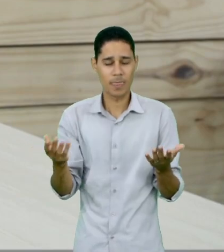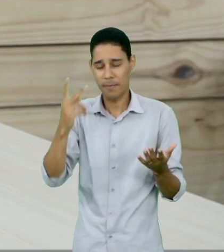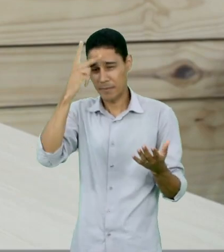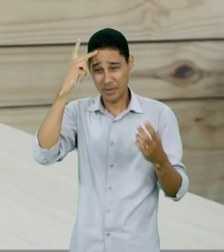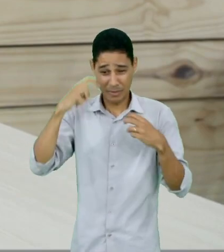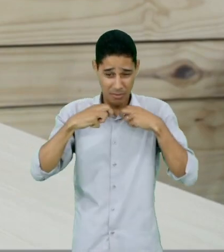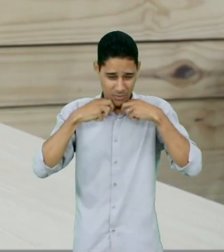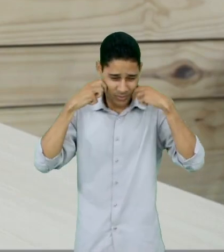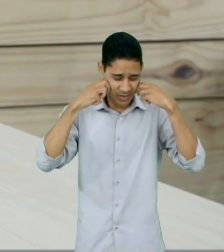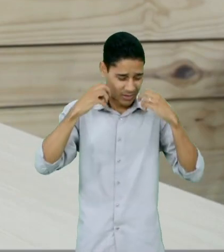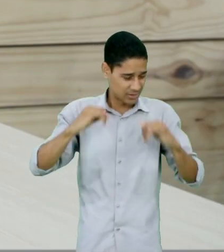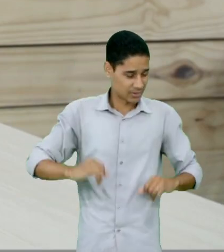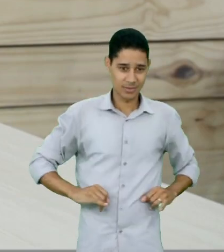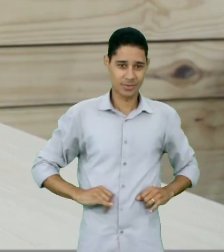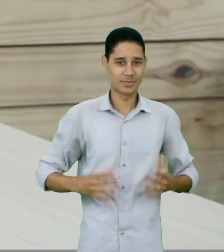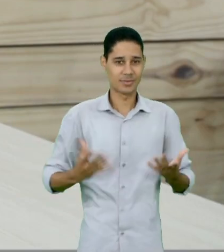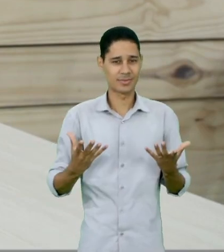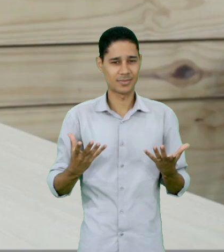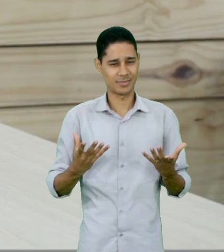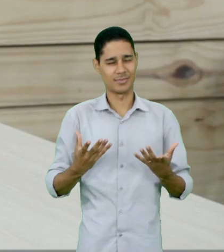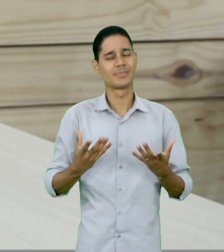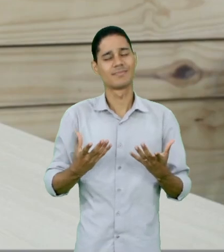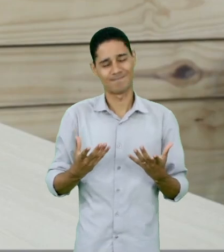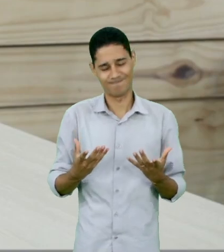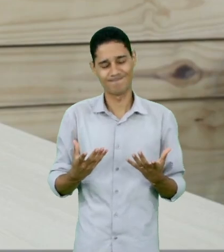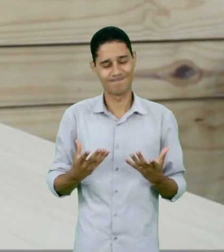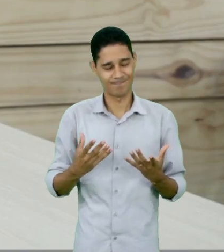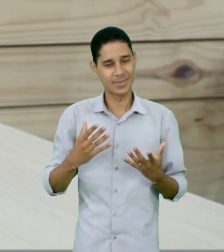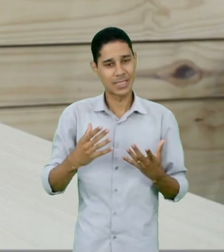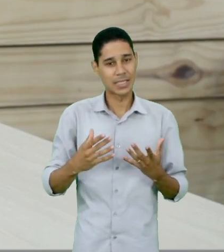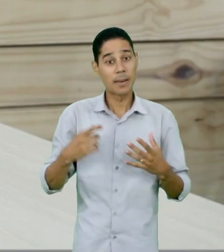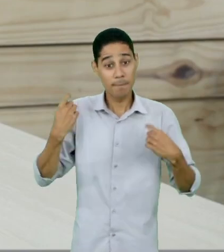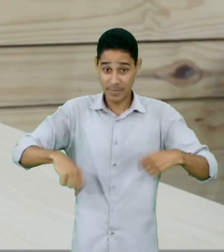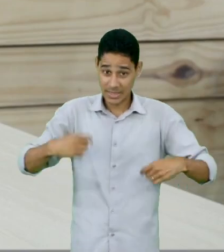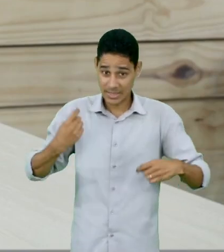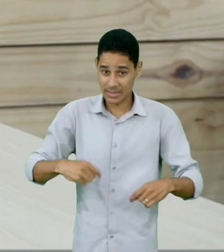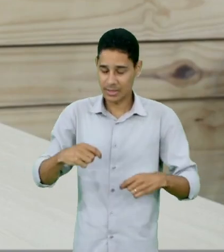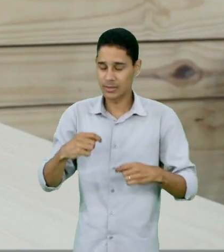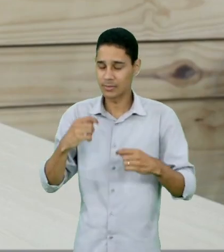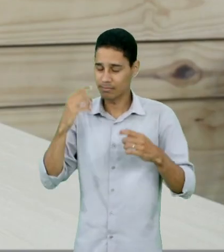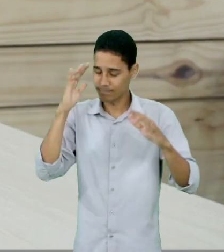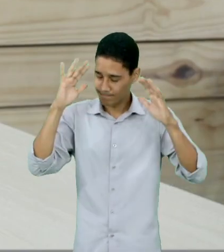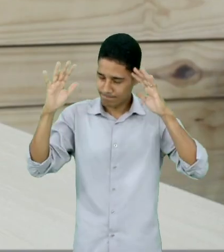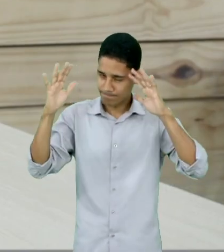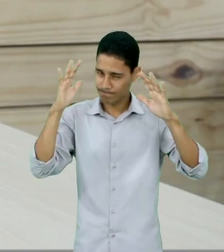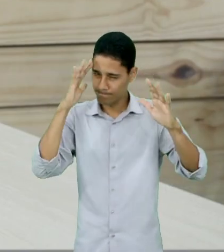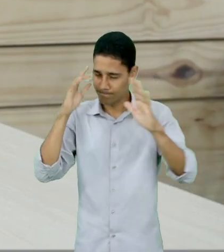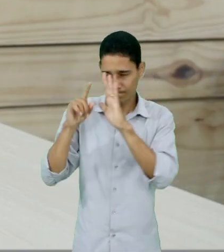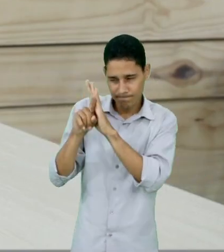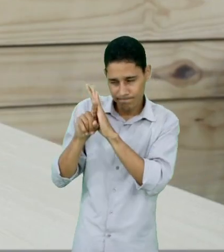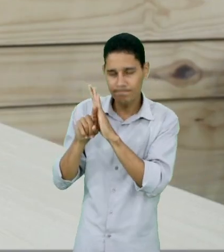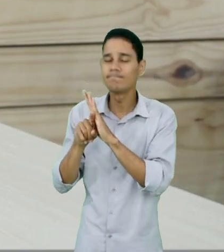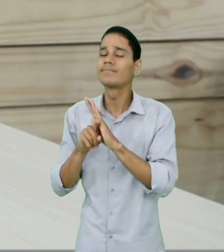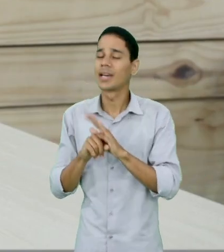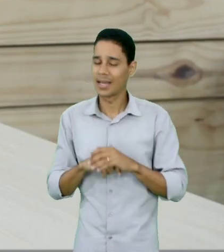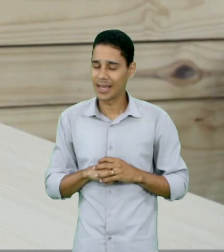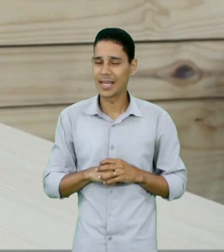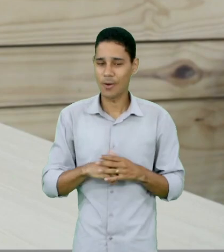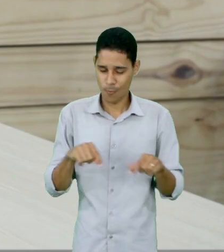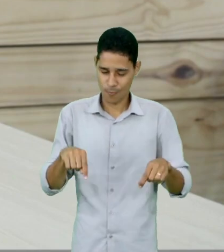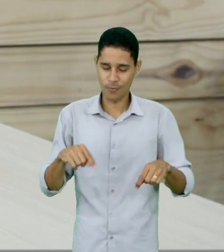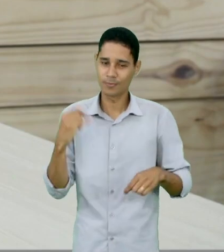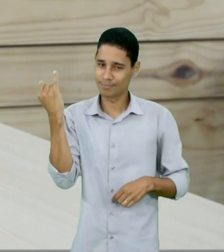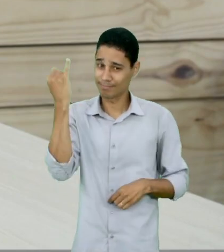vai discutir também, né? Então isso aí tem que ser pontuado, tem que ser considerado com bastante cautela nos dias de hoje,